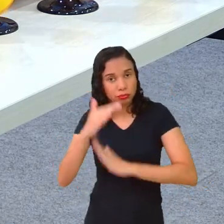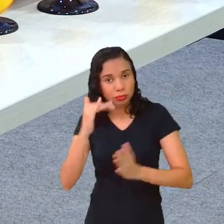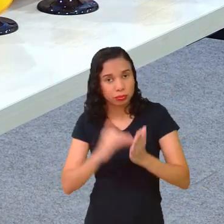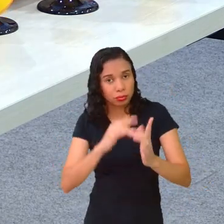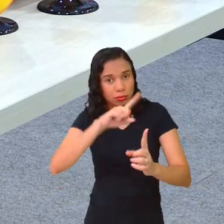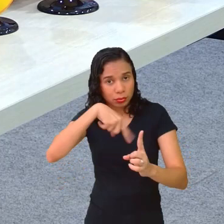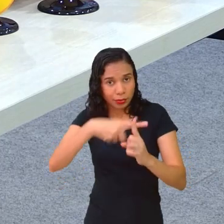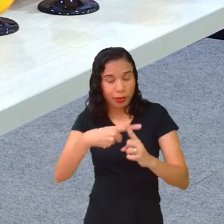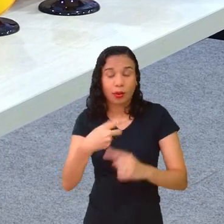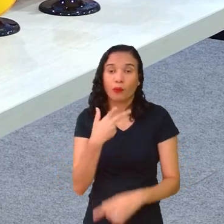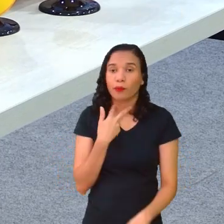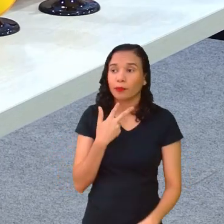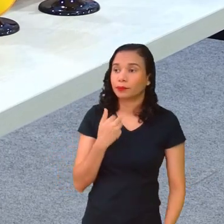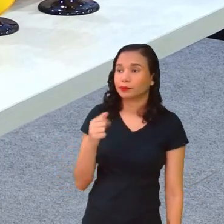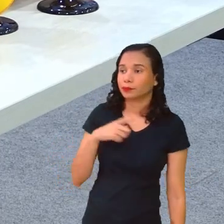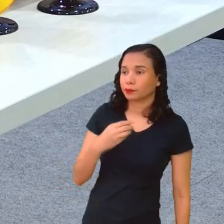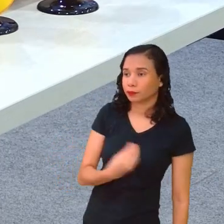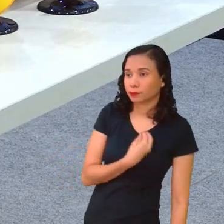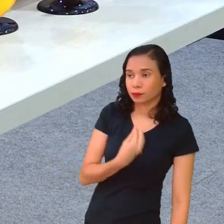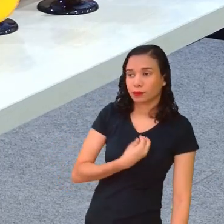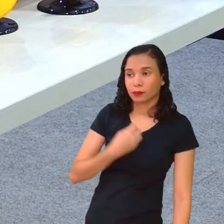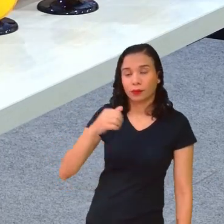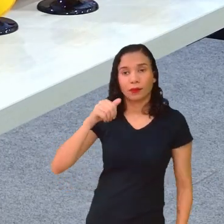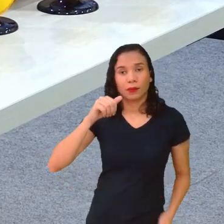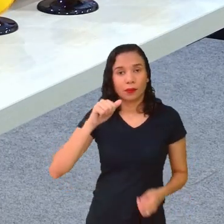Não posso pegar esse